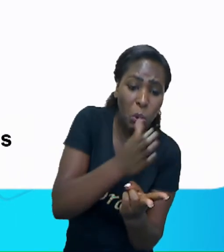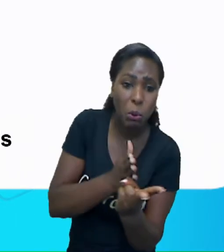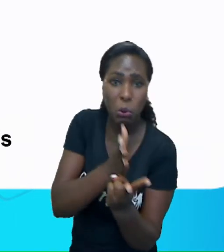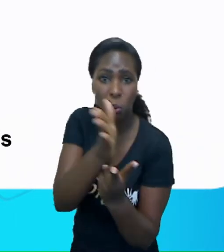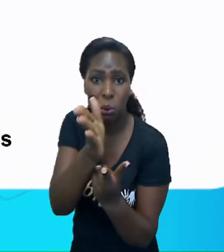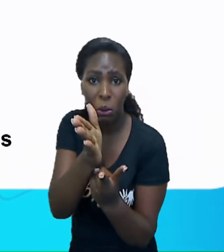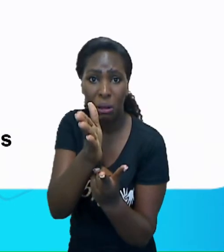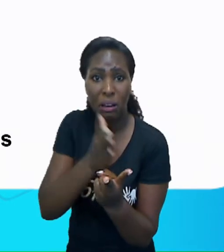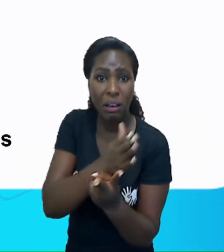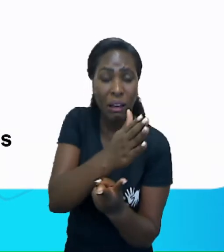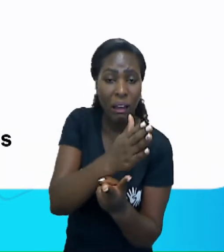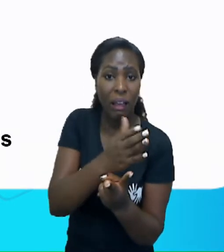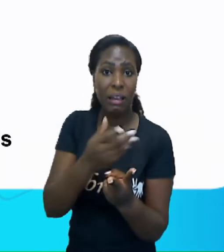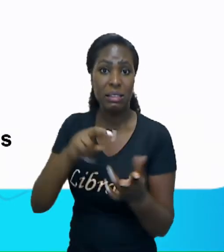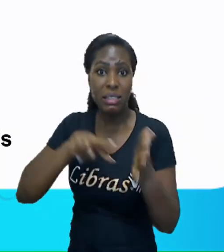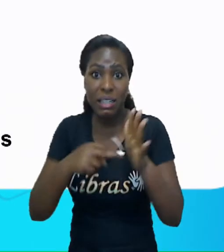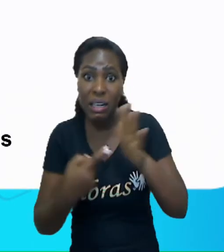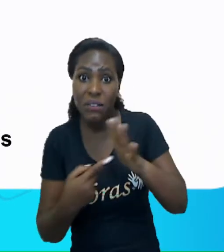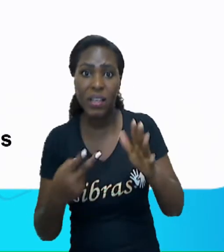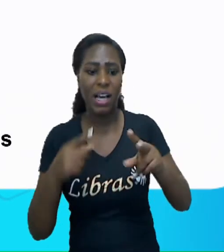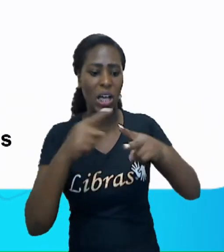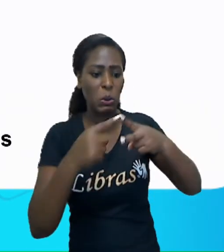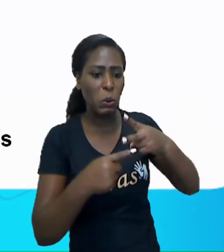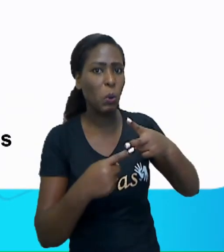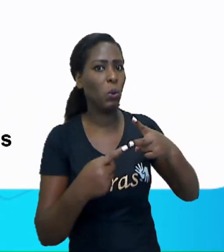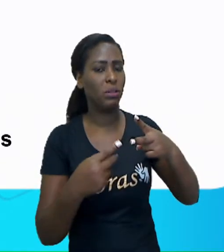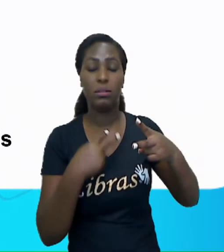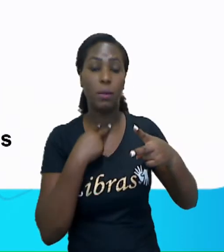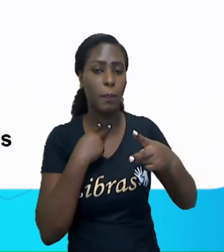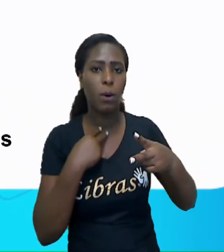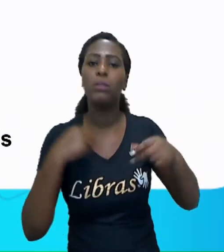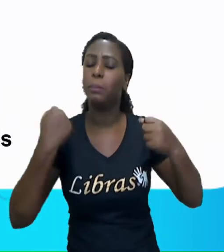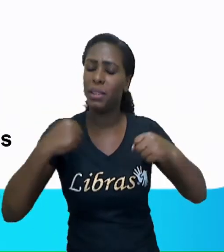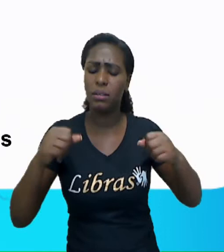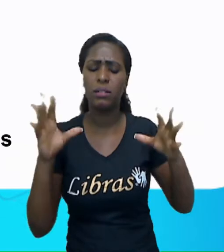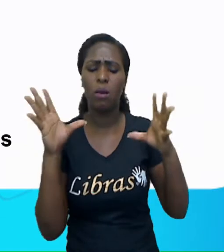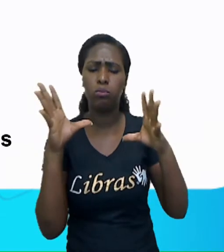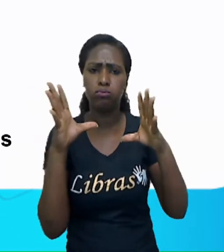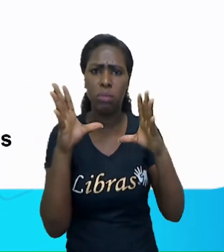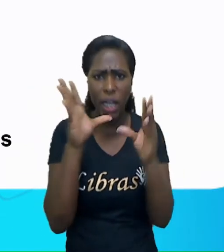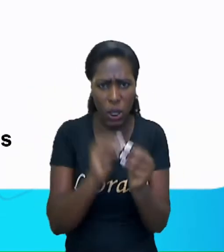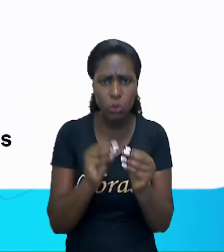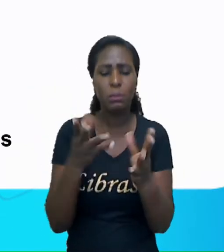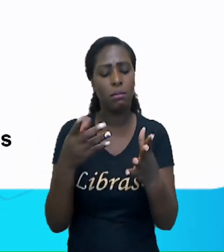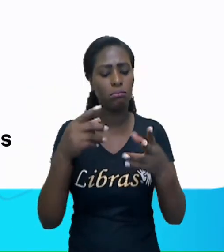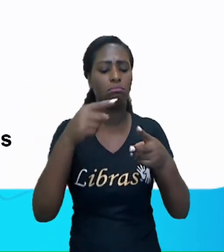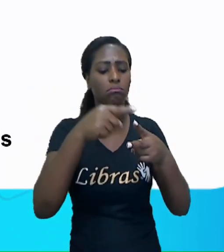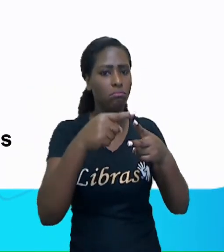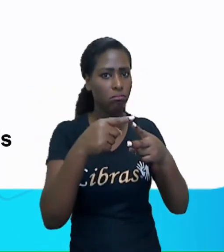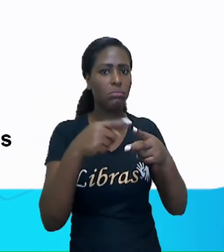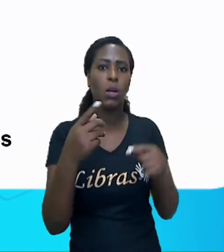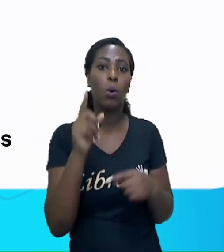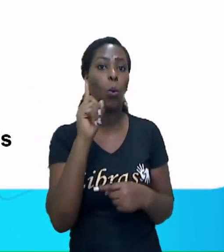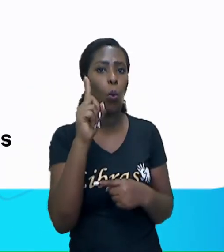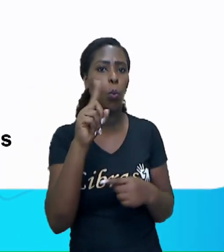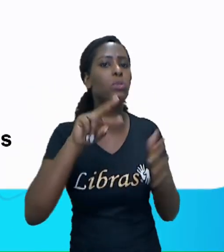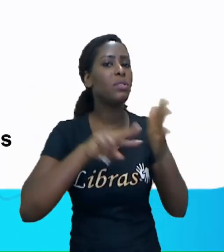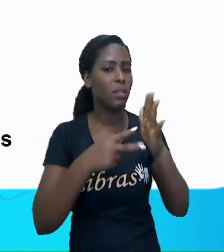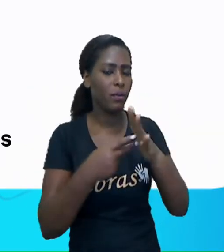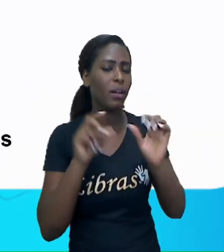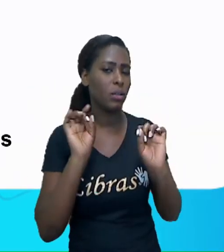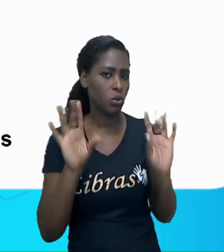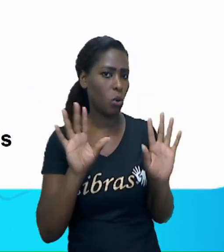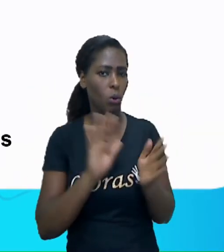Agora, prosseguindo, vamos observar então as características da carta de solicitação. Lembrem-se